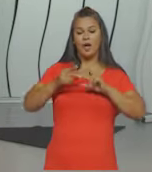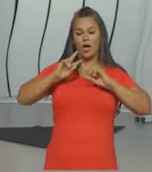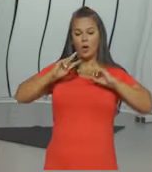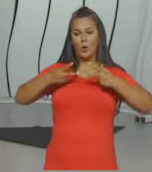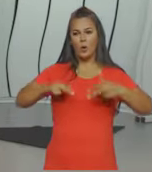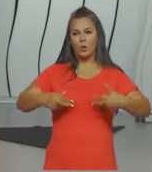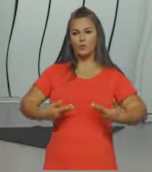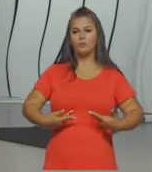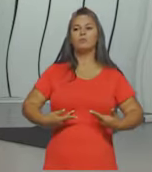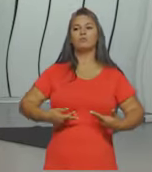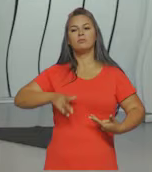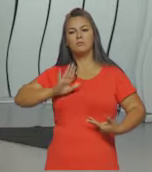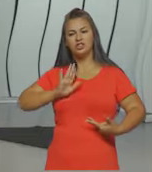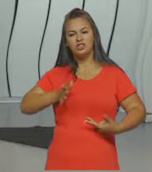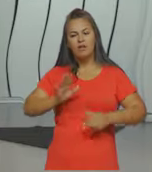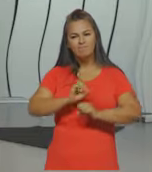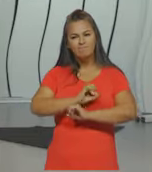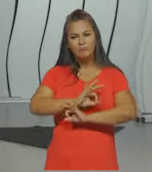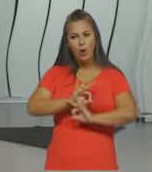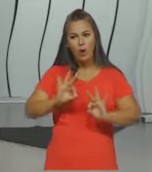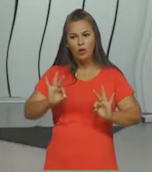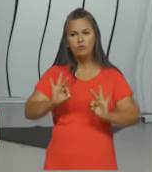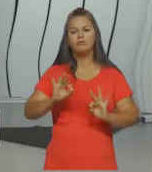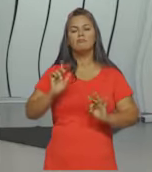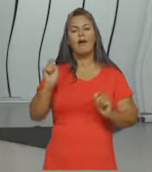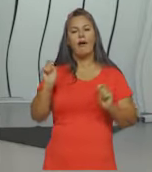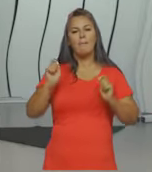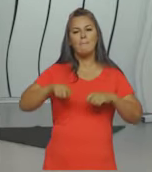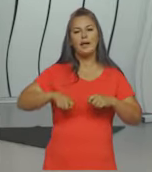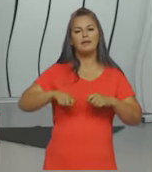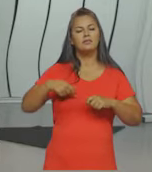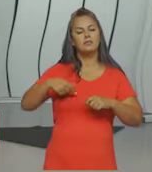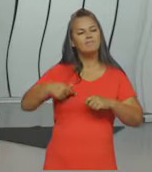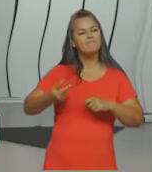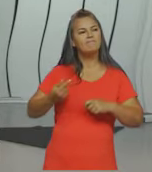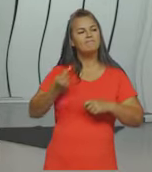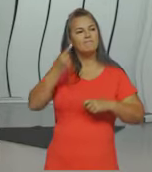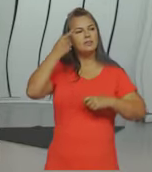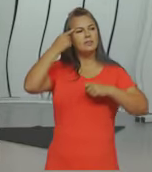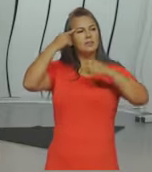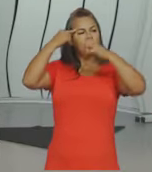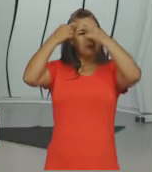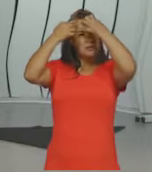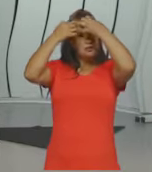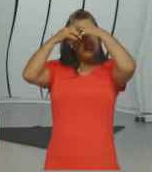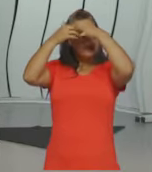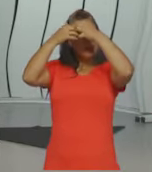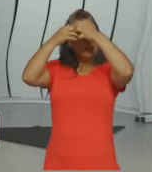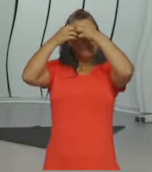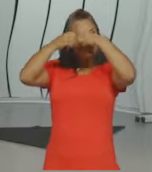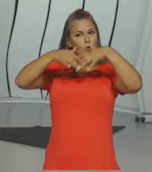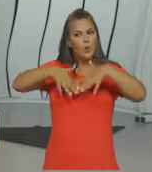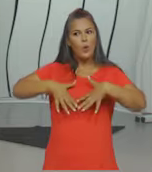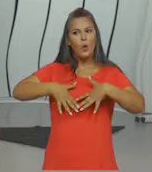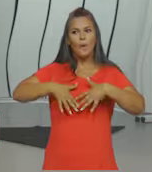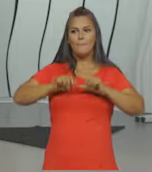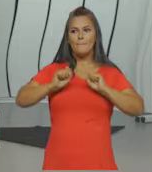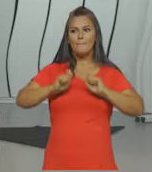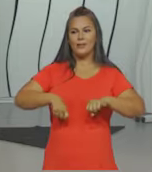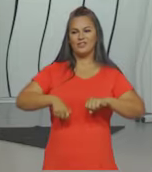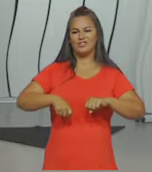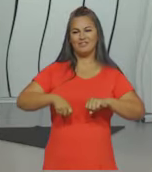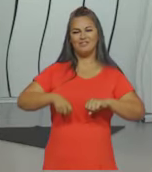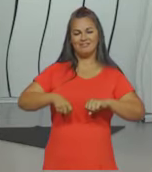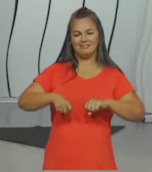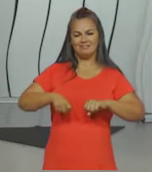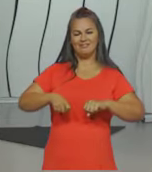alto, vai mandar, então, uma mensagem para o cérebro que vai dizer, olha, pode ovular agora,